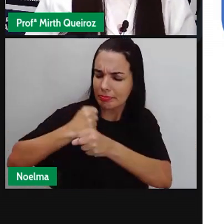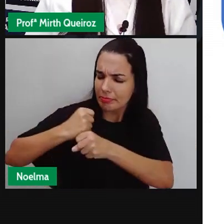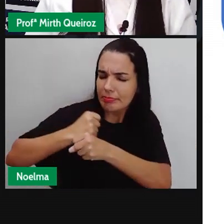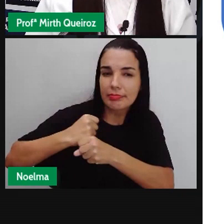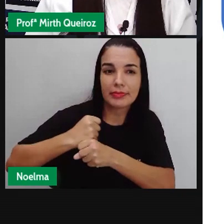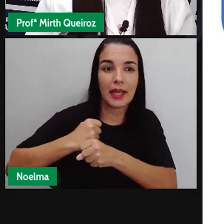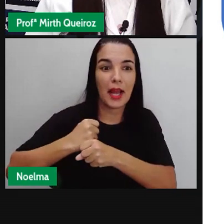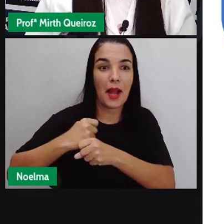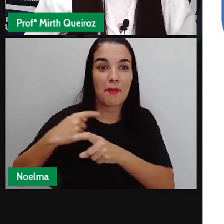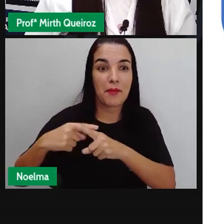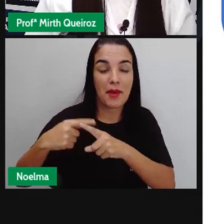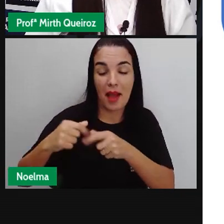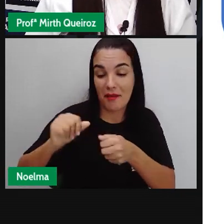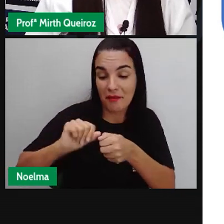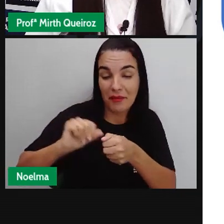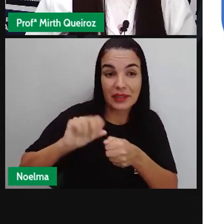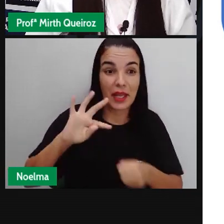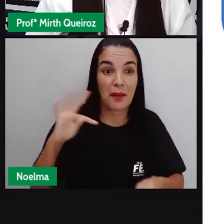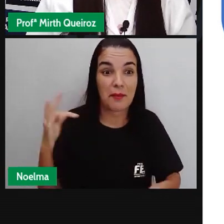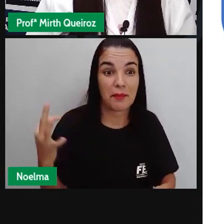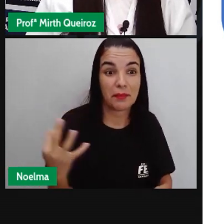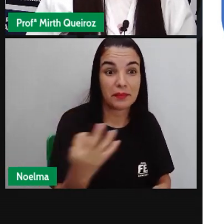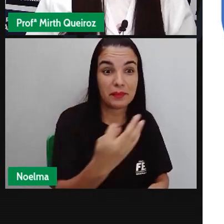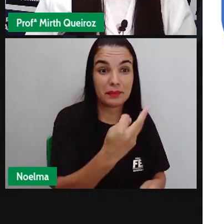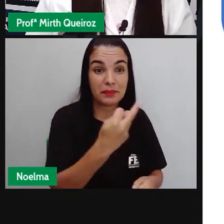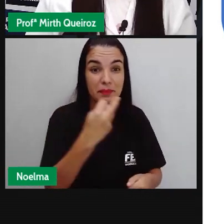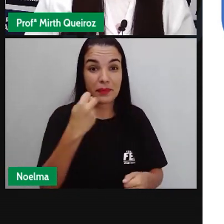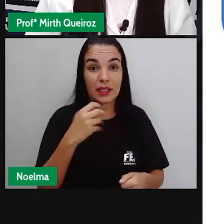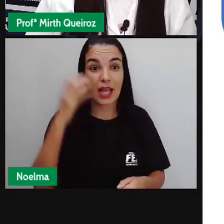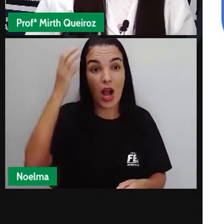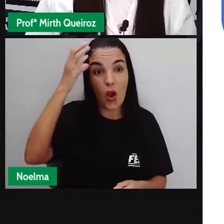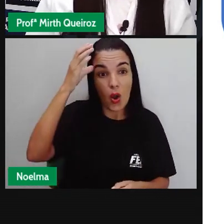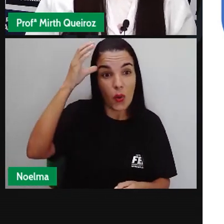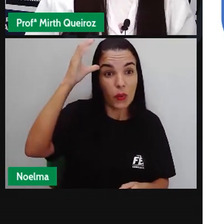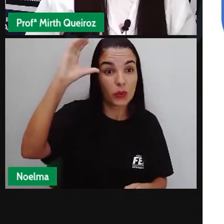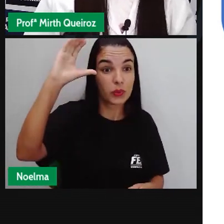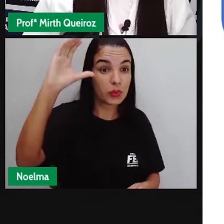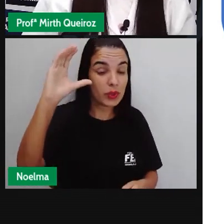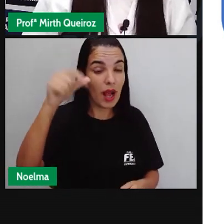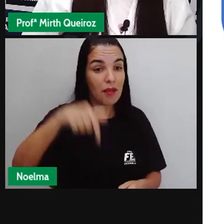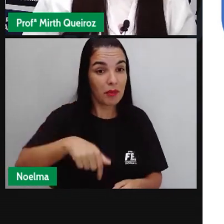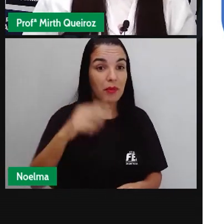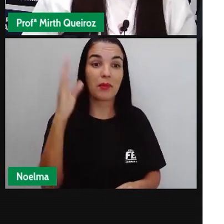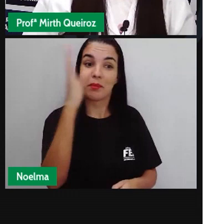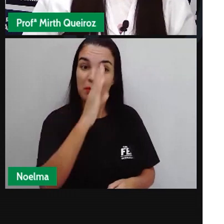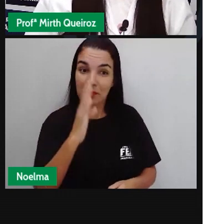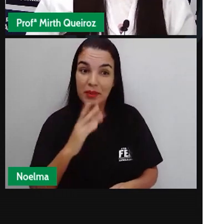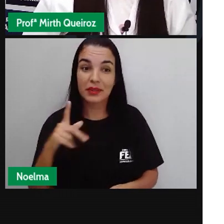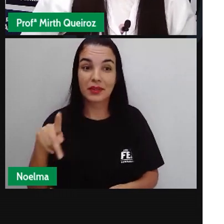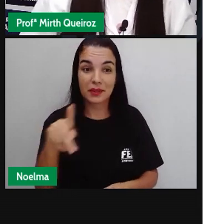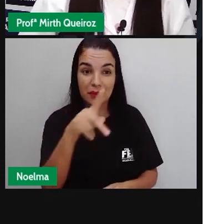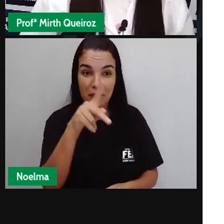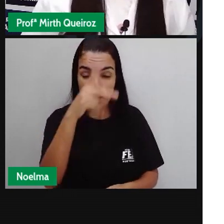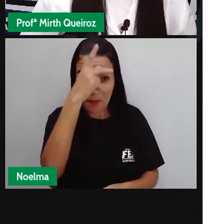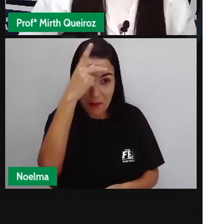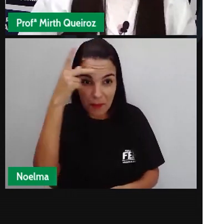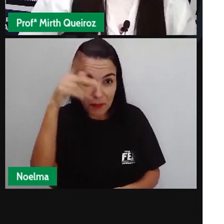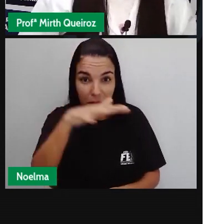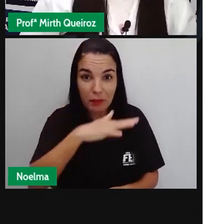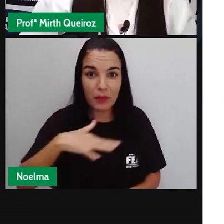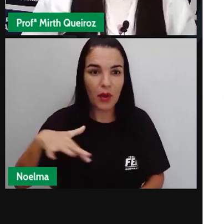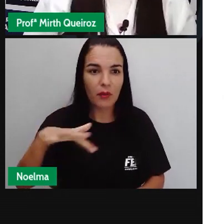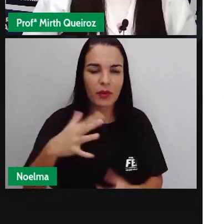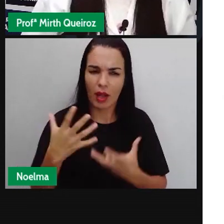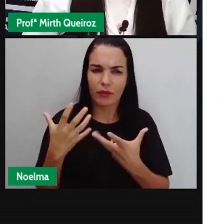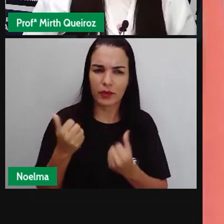do folclore brasileiro, pois representam uma importante tradição cultural do nosso povo. Vamos conhecer